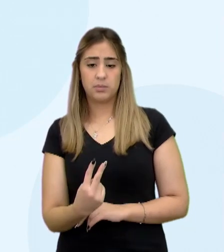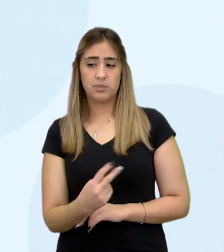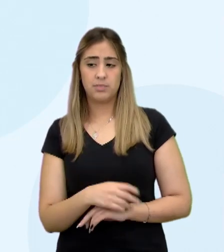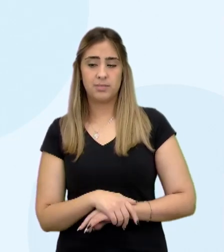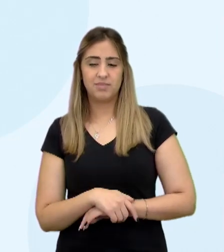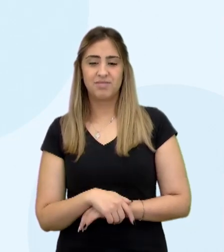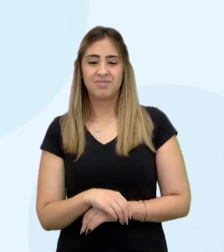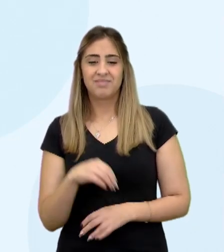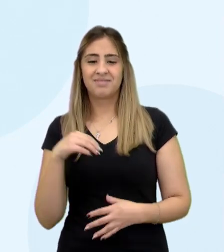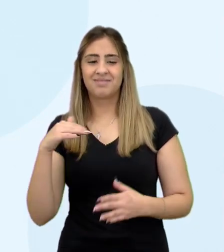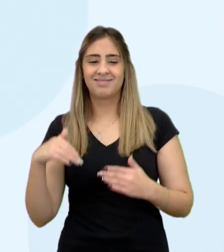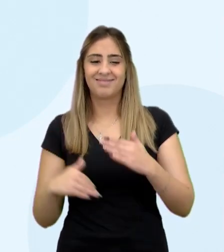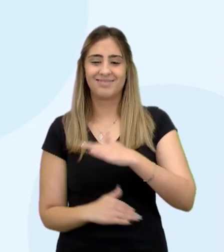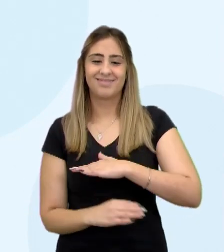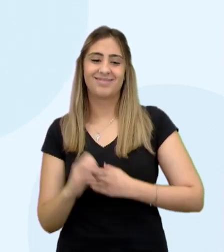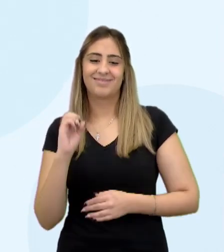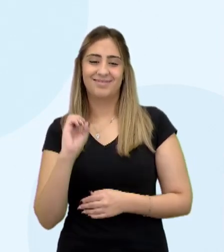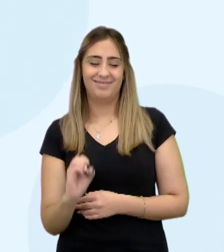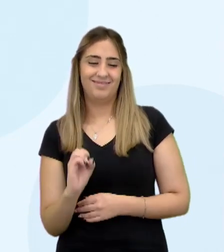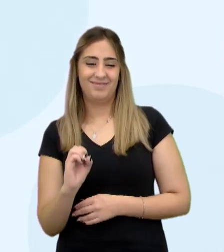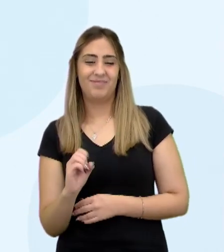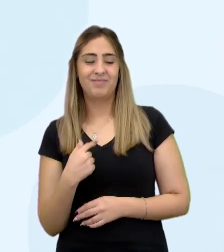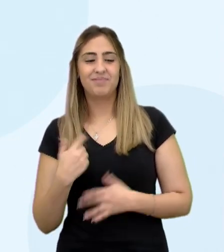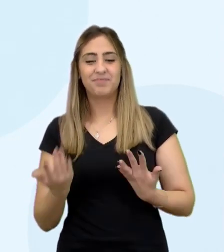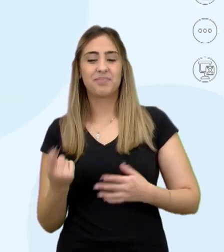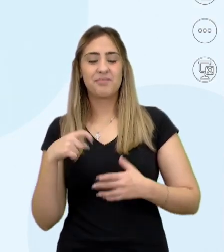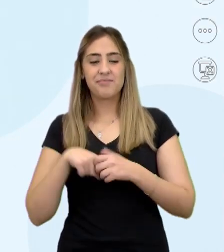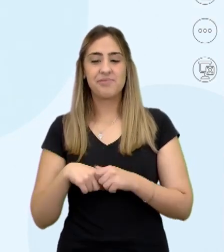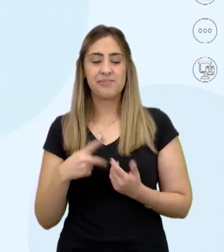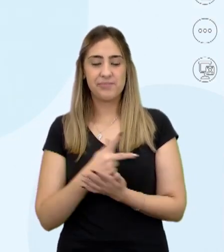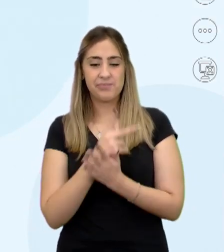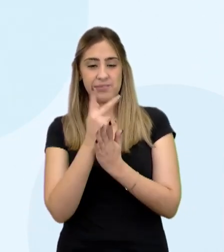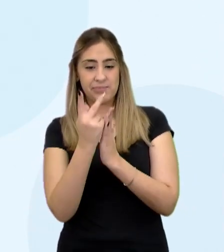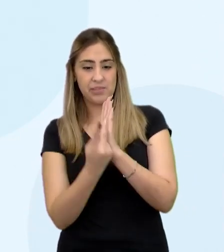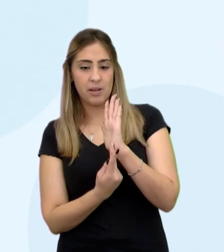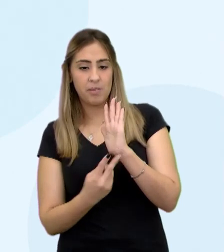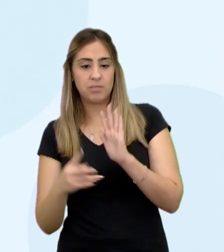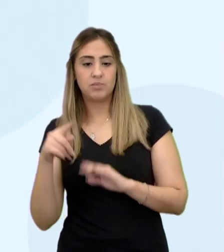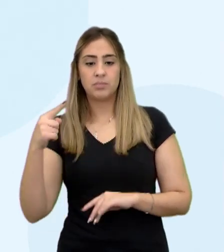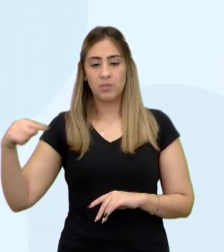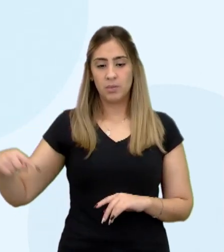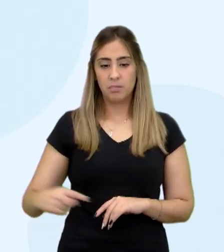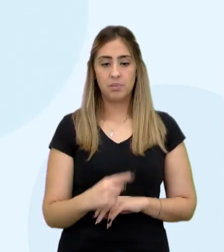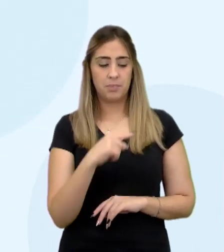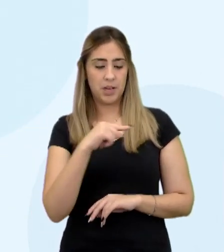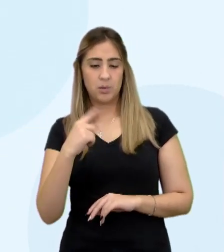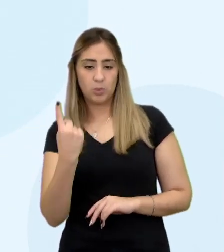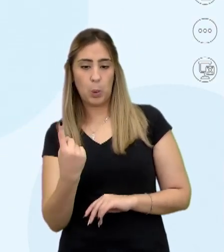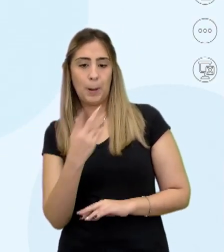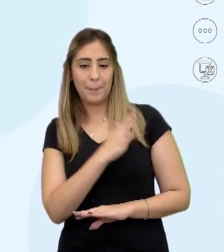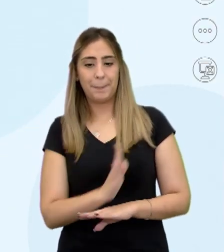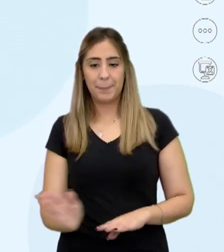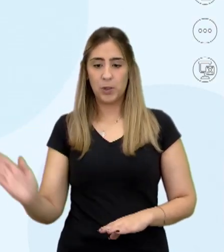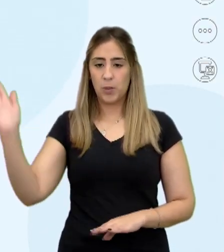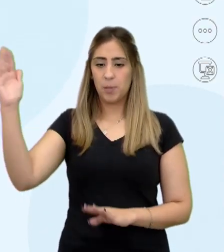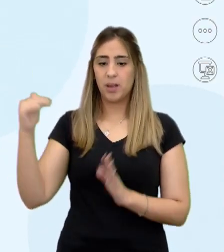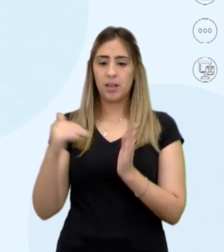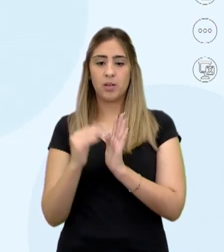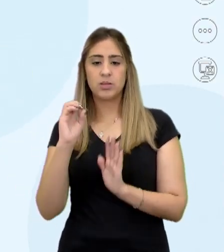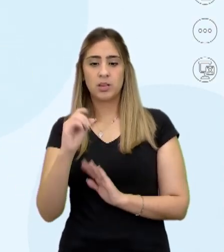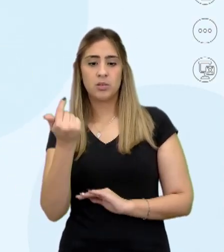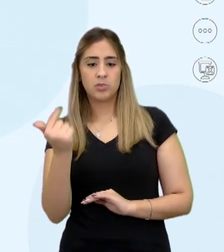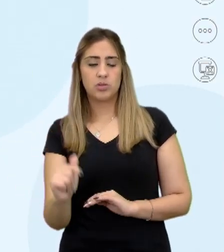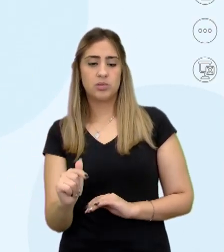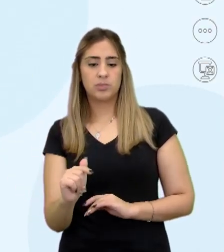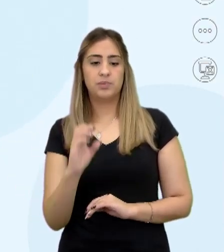desce de novo até o 0, aí vai descer lá até lá embaixo na direção do menos 1, aí vai subir de novo até o 0,